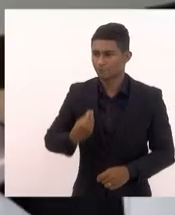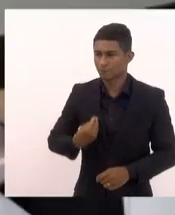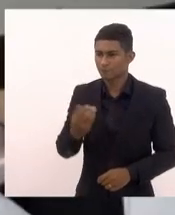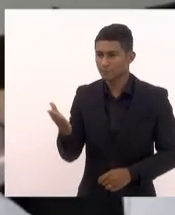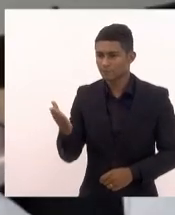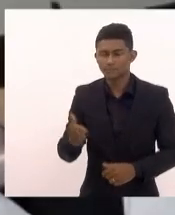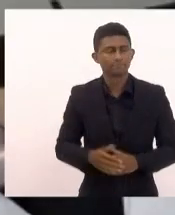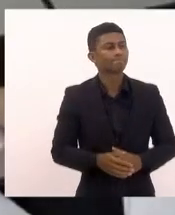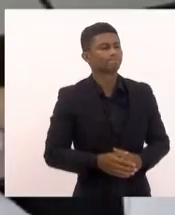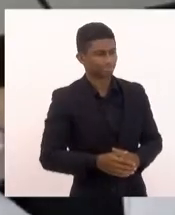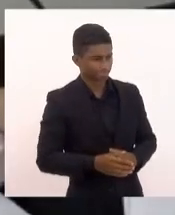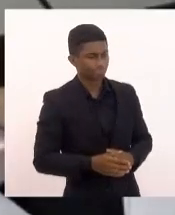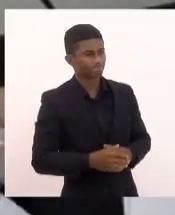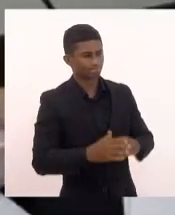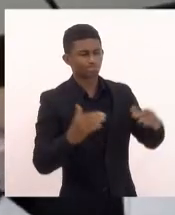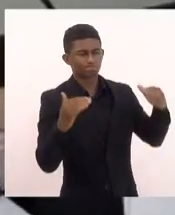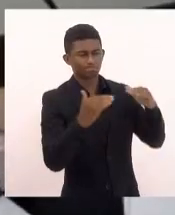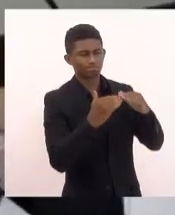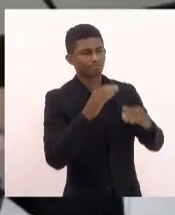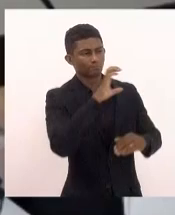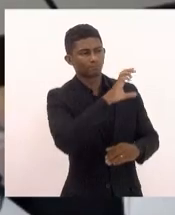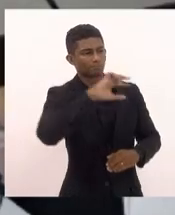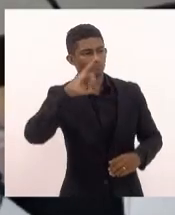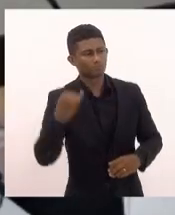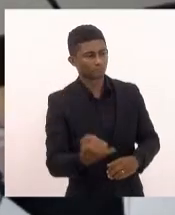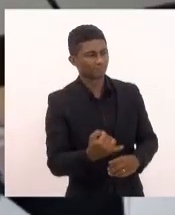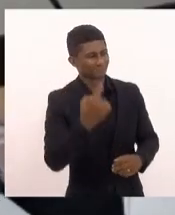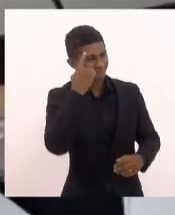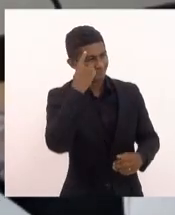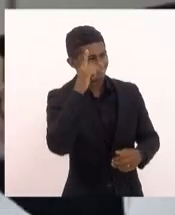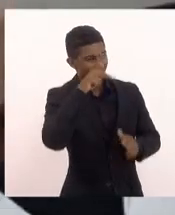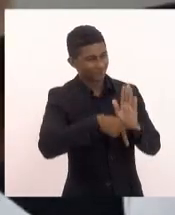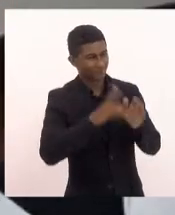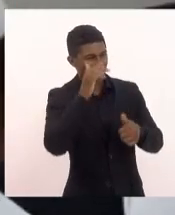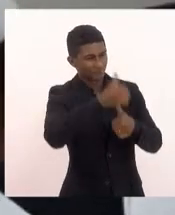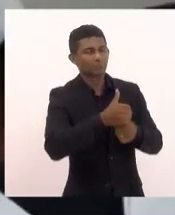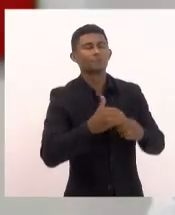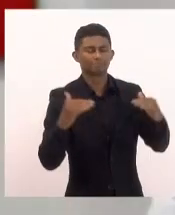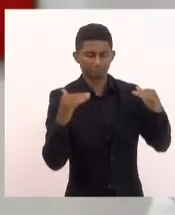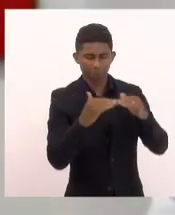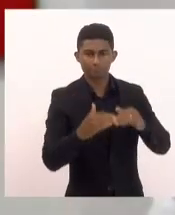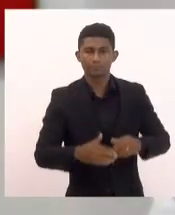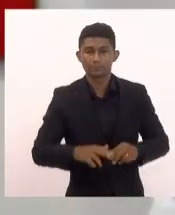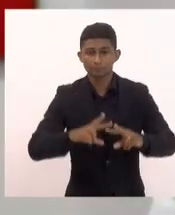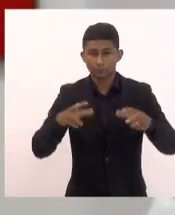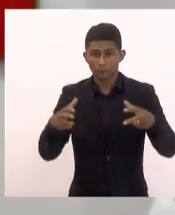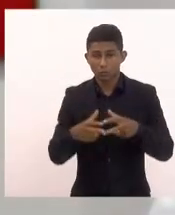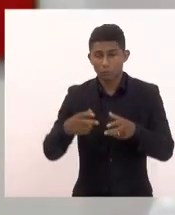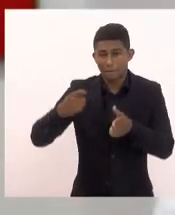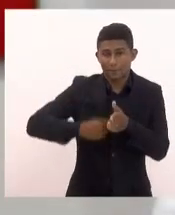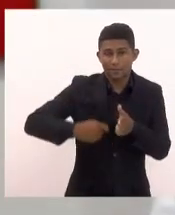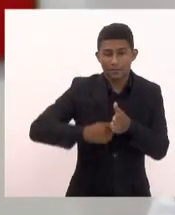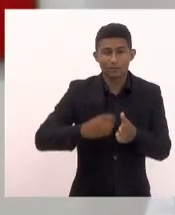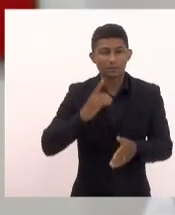Acompanho o parecer da CCJ nos termos do substitutivo. Pela Comissão de Tributação, deputado Luiz